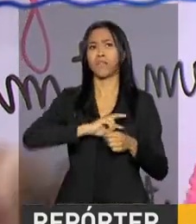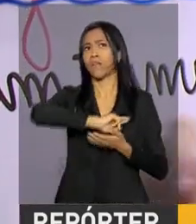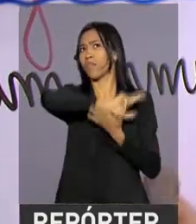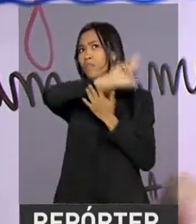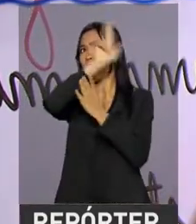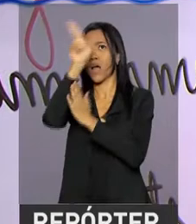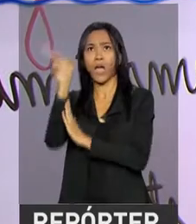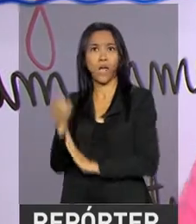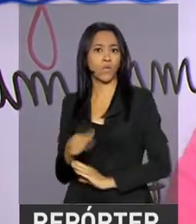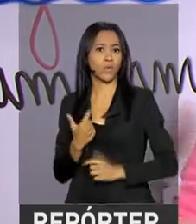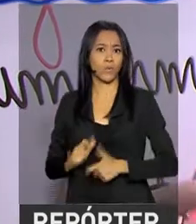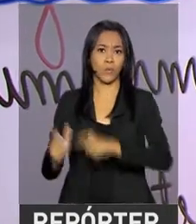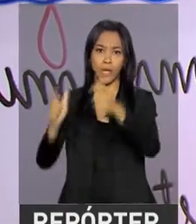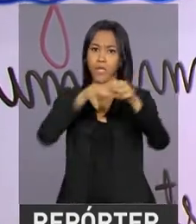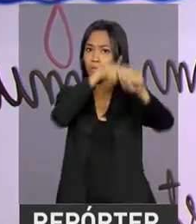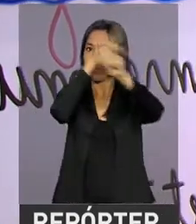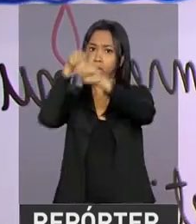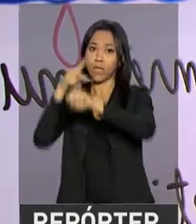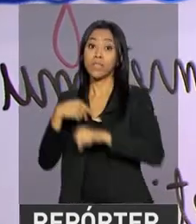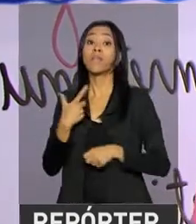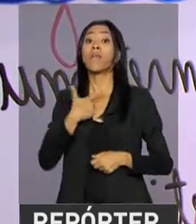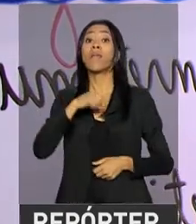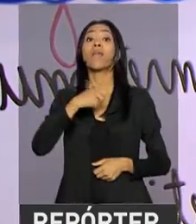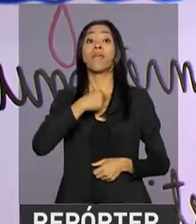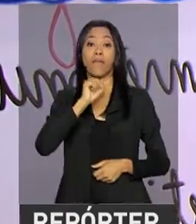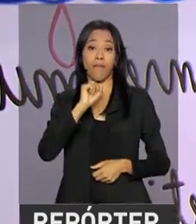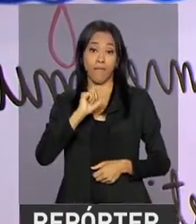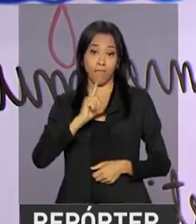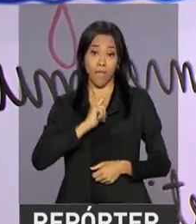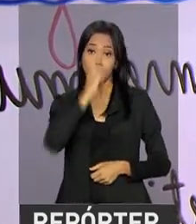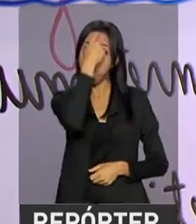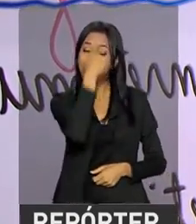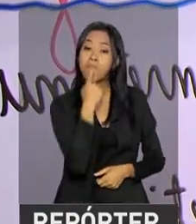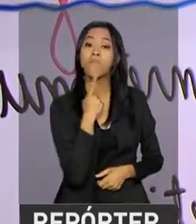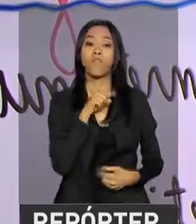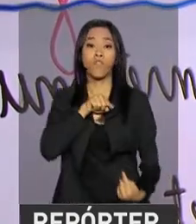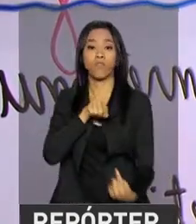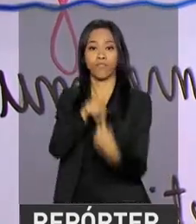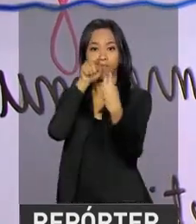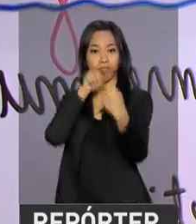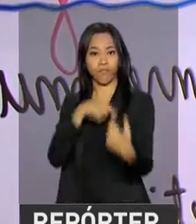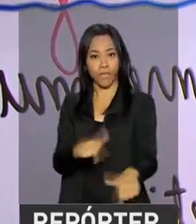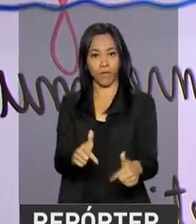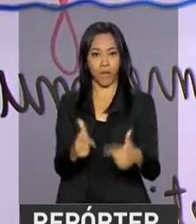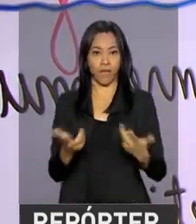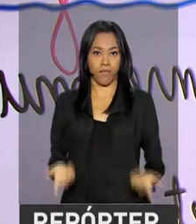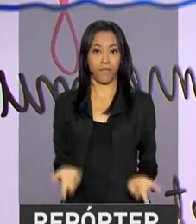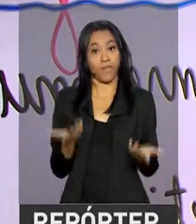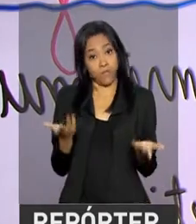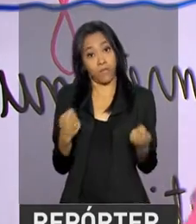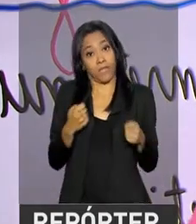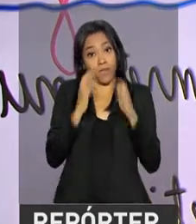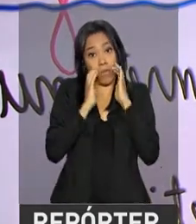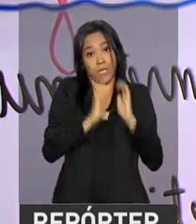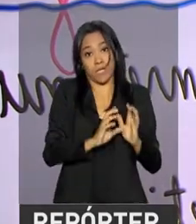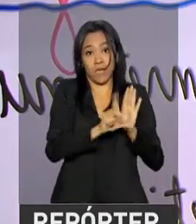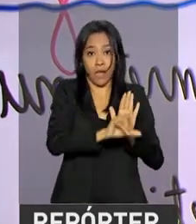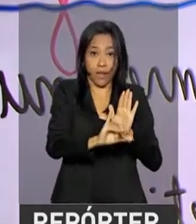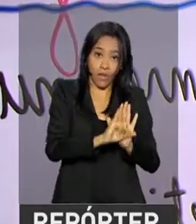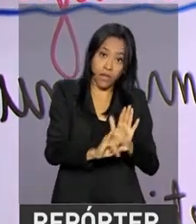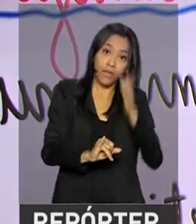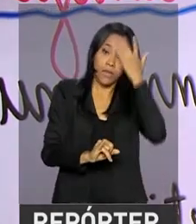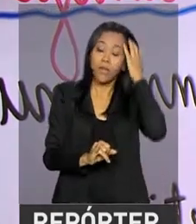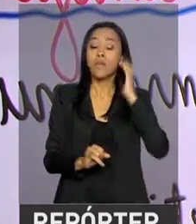selecionar um mercado que tem o perfil para trabalhar na gente e inteligência com ela não pode fazer isso obedecendo à lei e à correção de